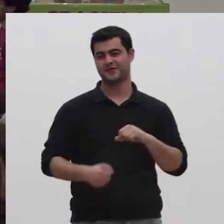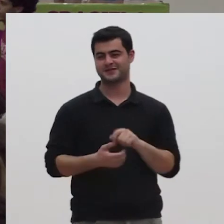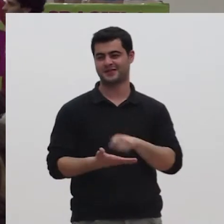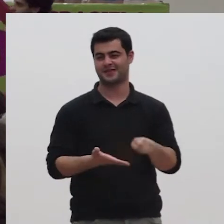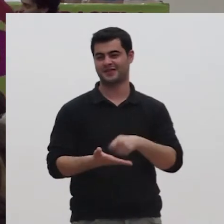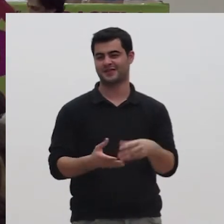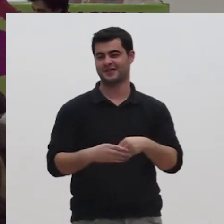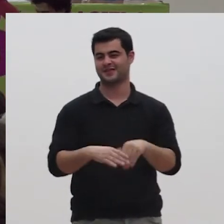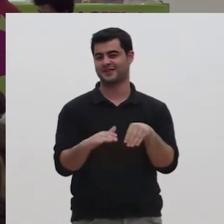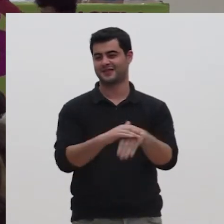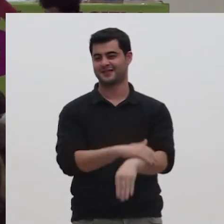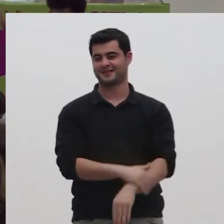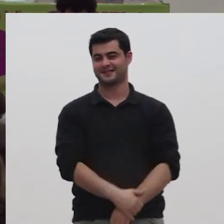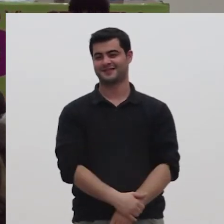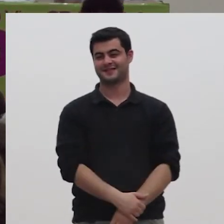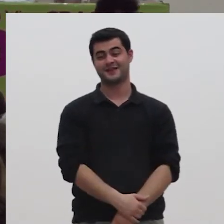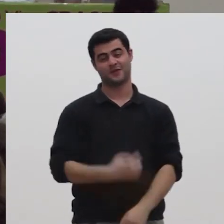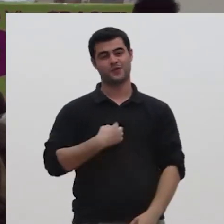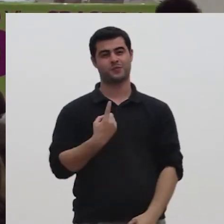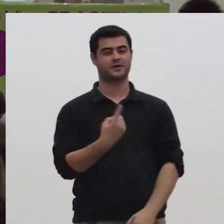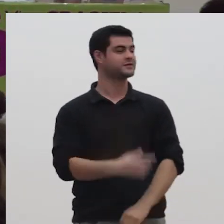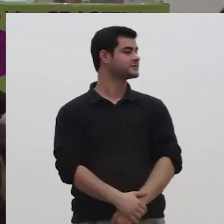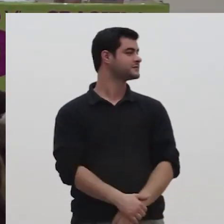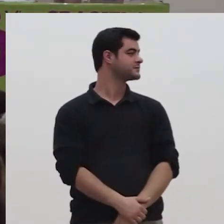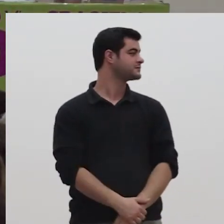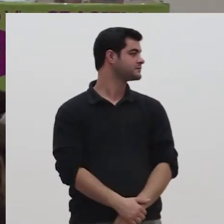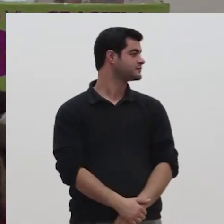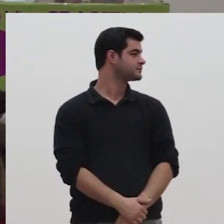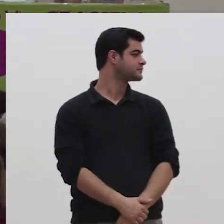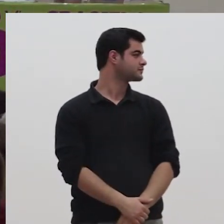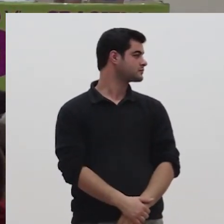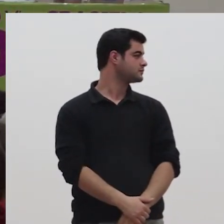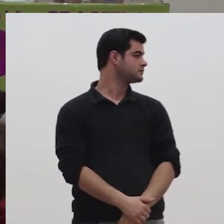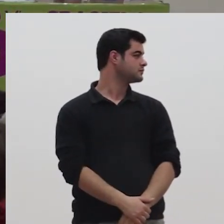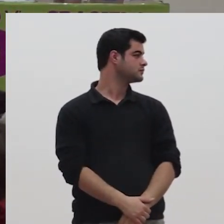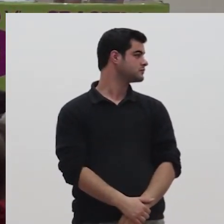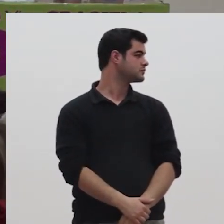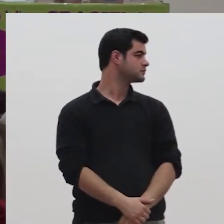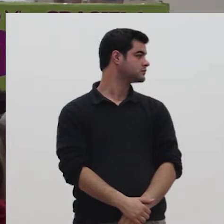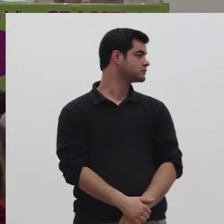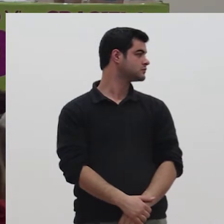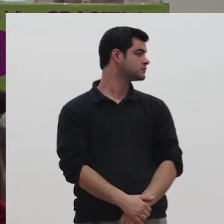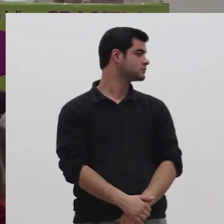Algum aluno aí que era... Já foi.